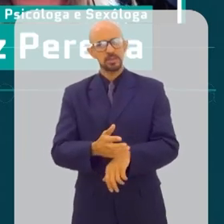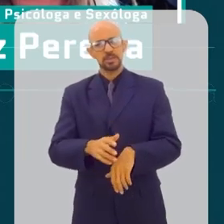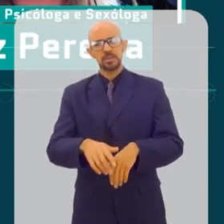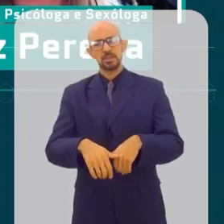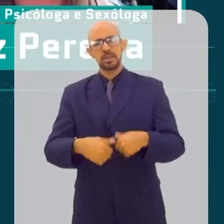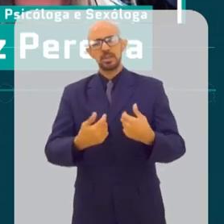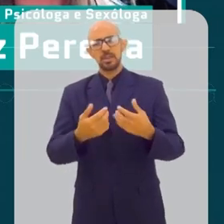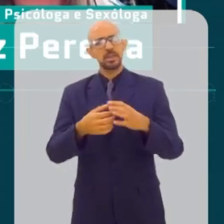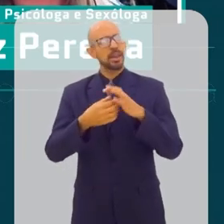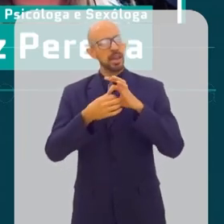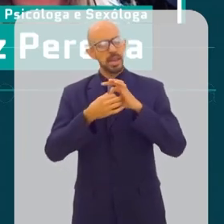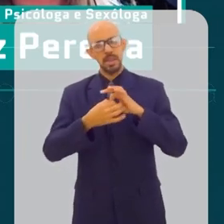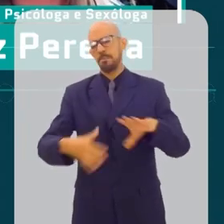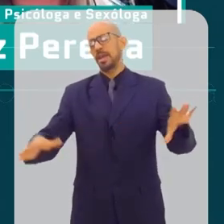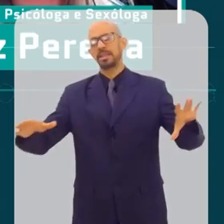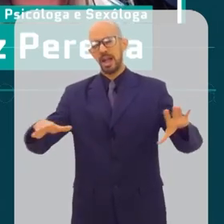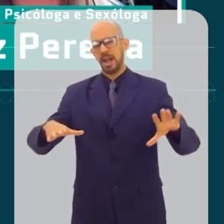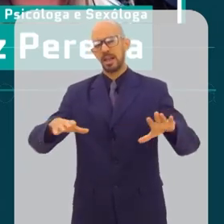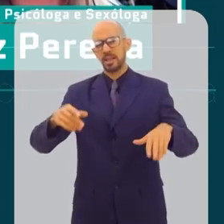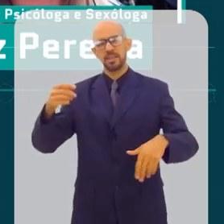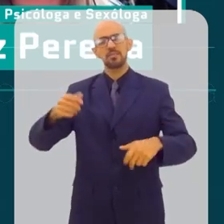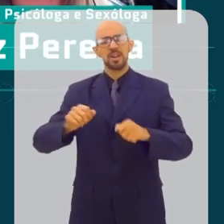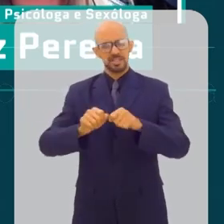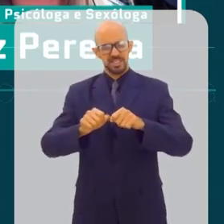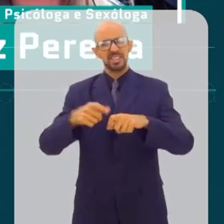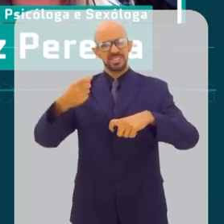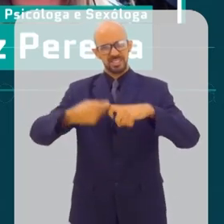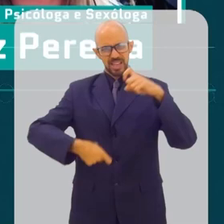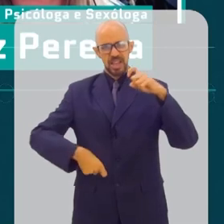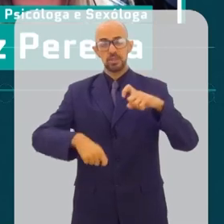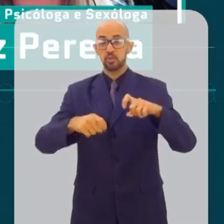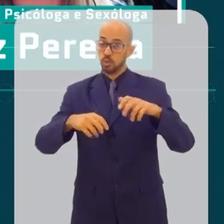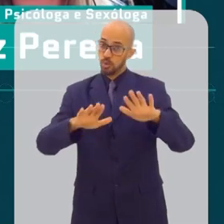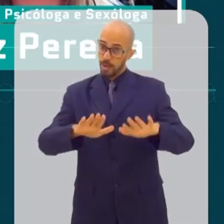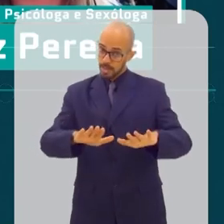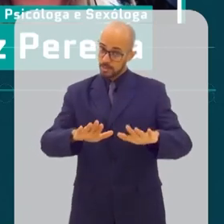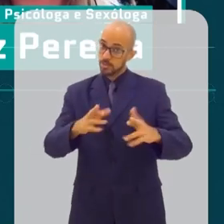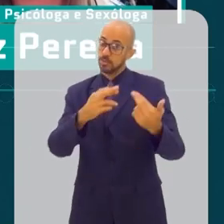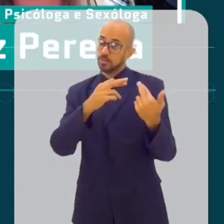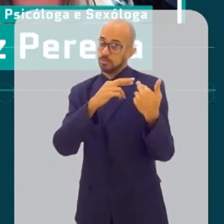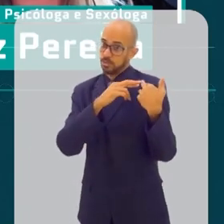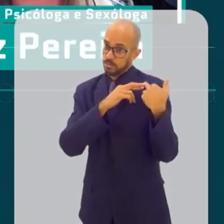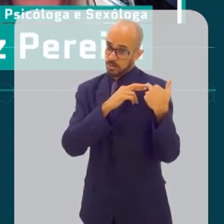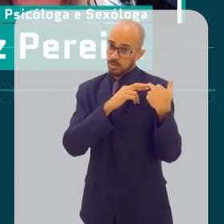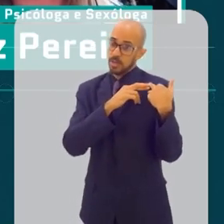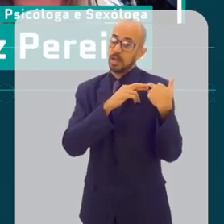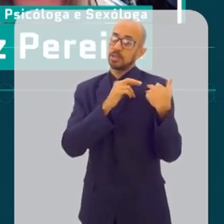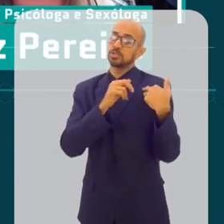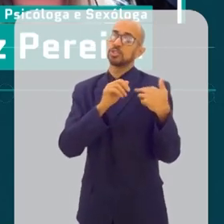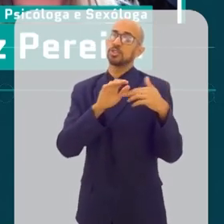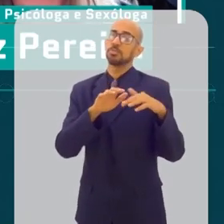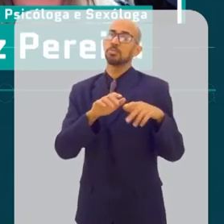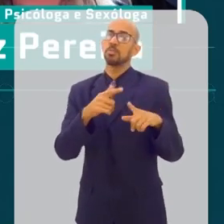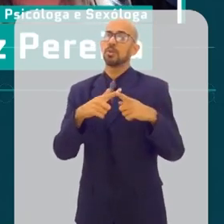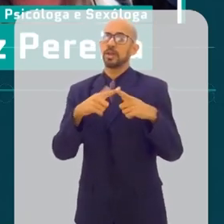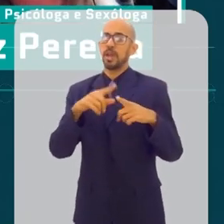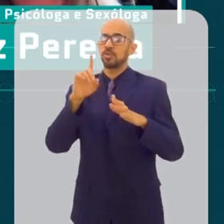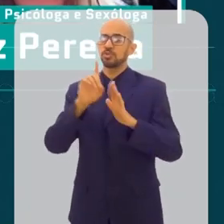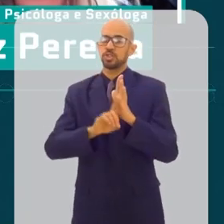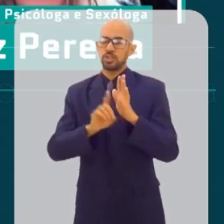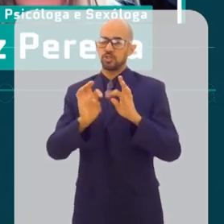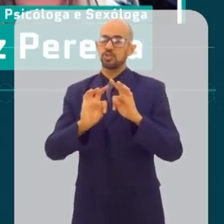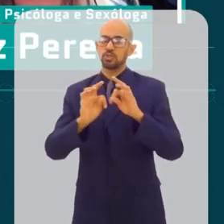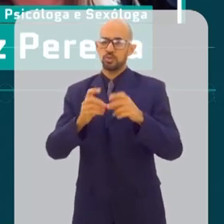delas e se libertar, serem livres e transar e com responsabilidade, mas exercer sua